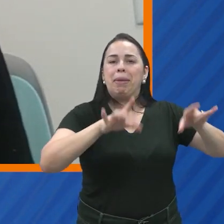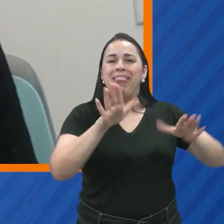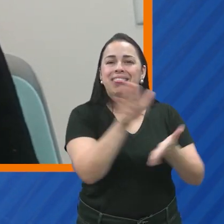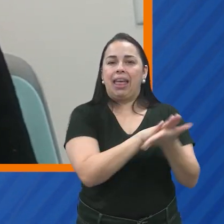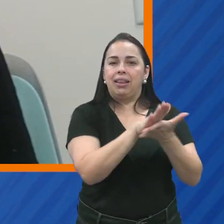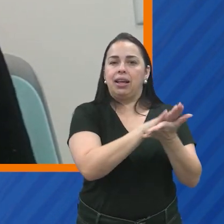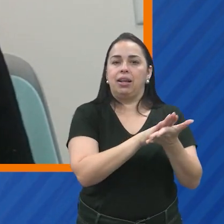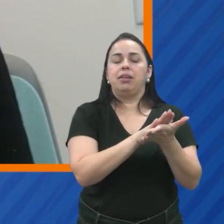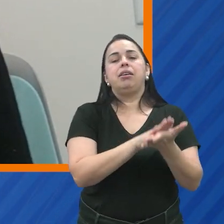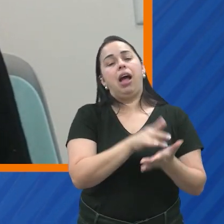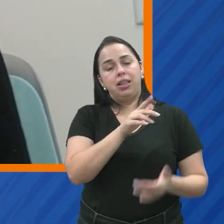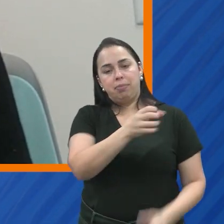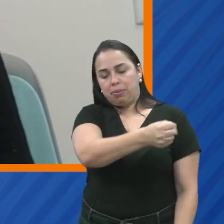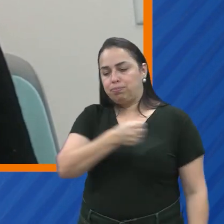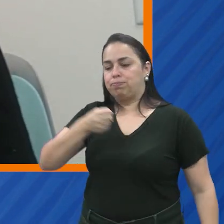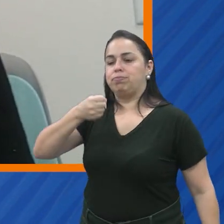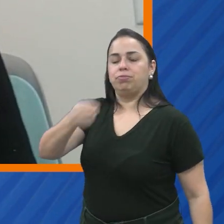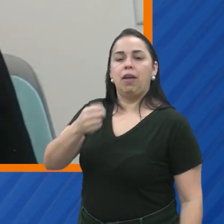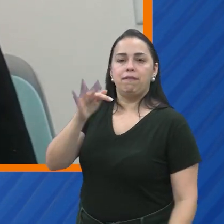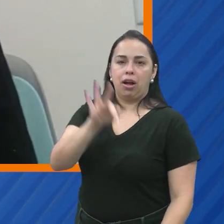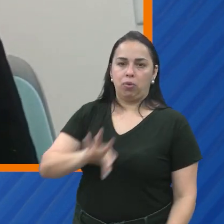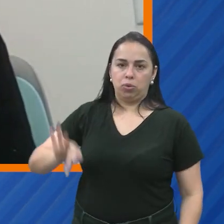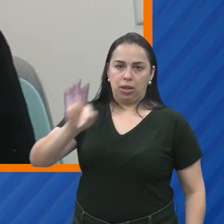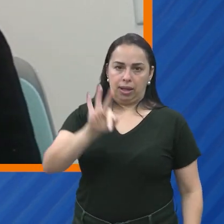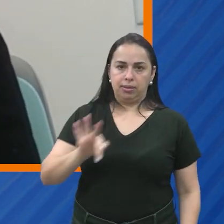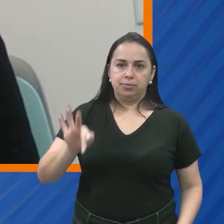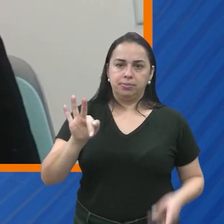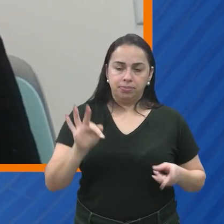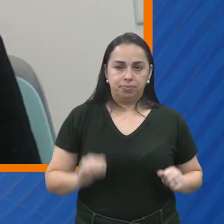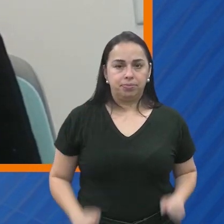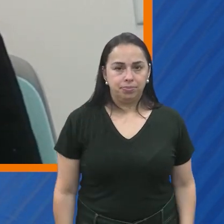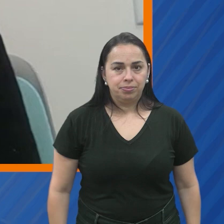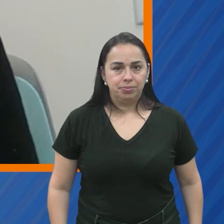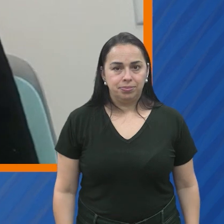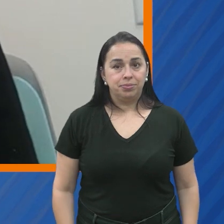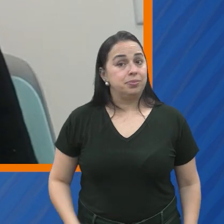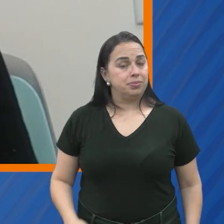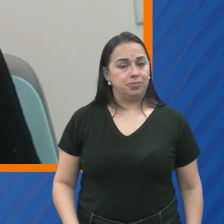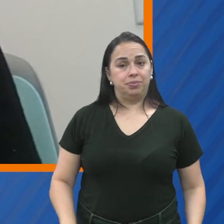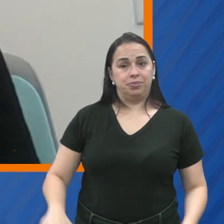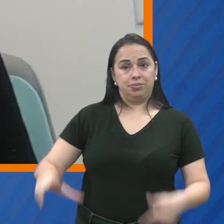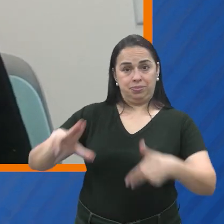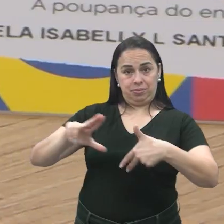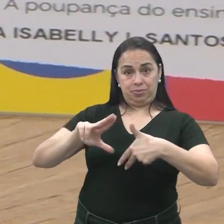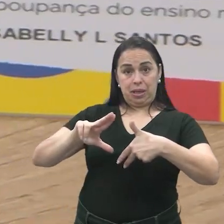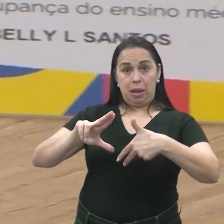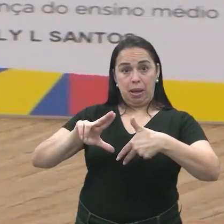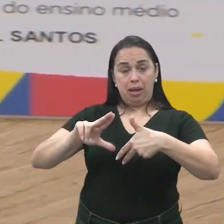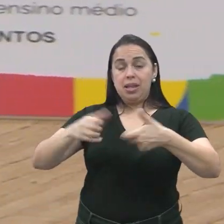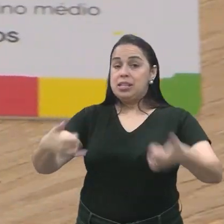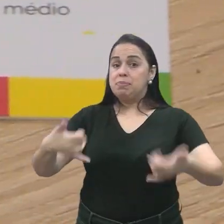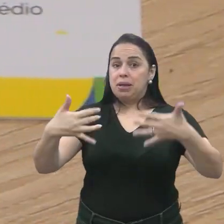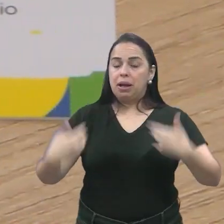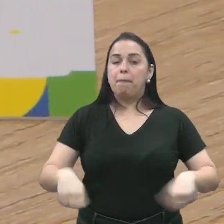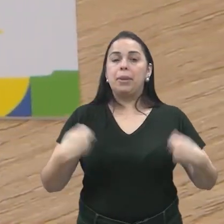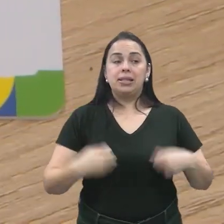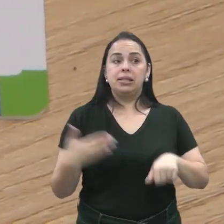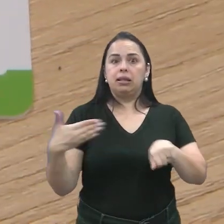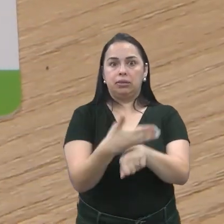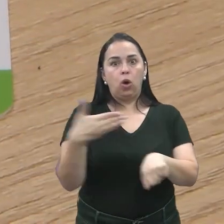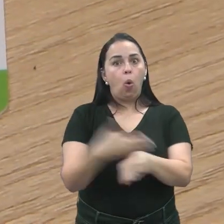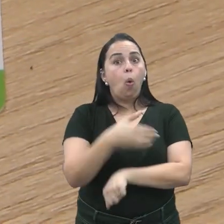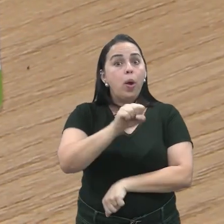complementar essa possibilidade desse jovem continuar a estudar. O Pé de Meia